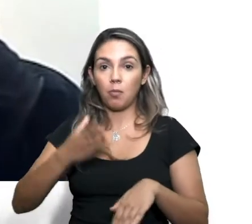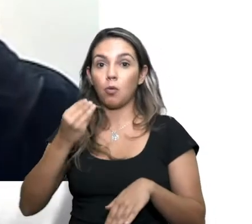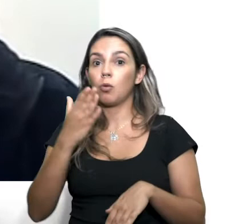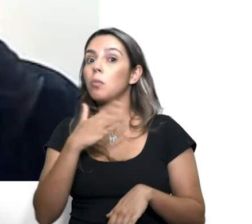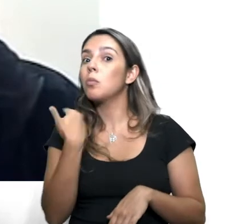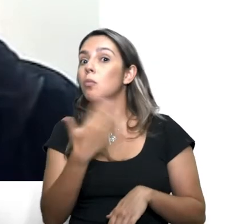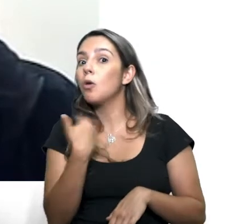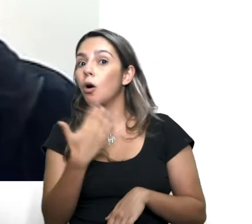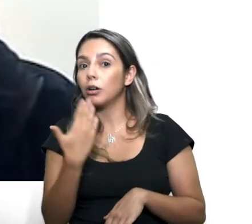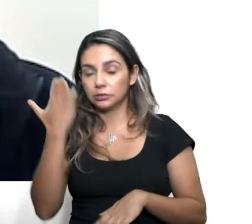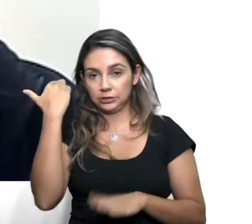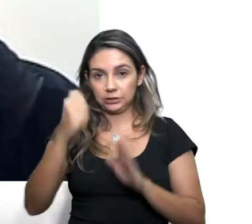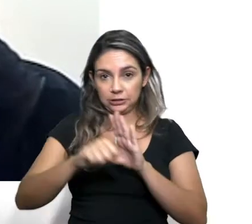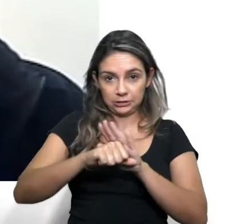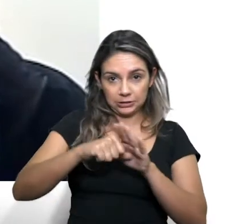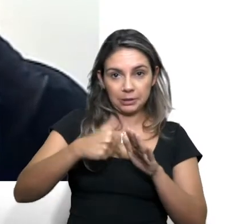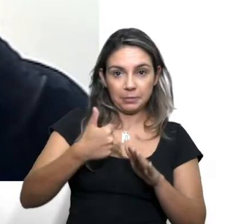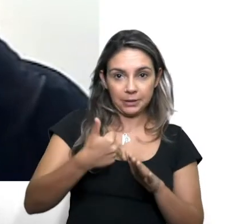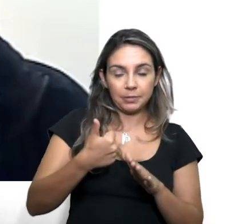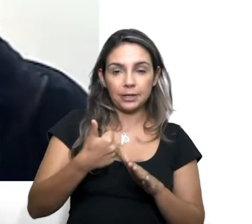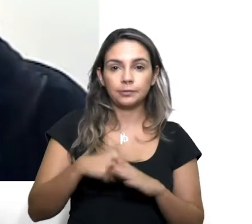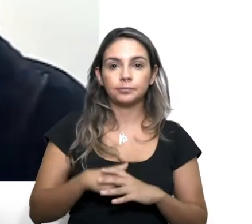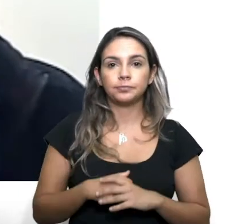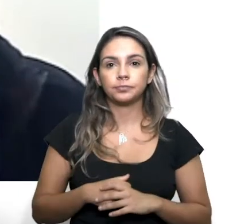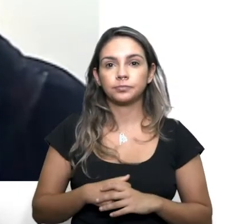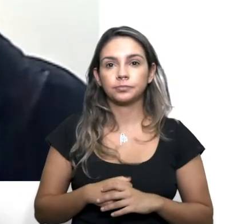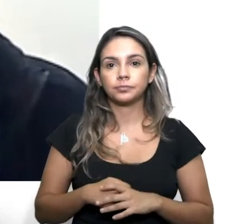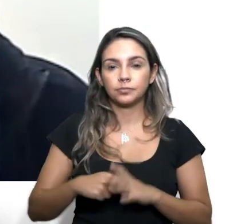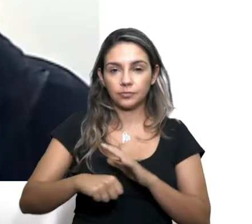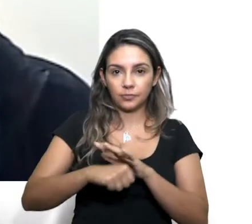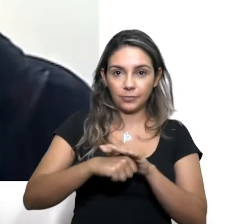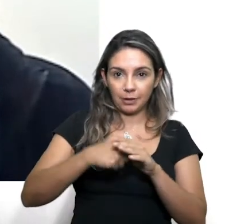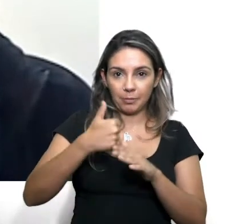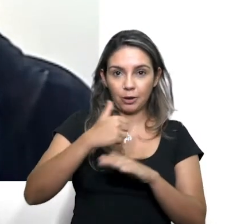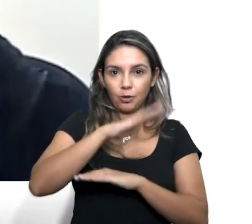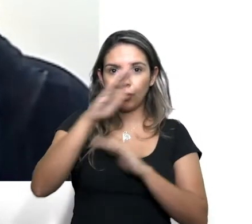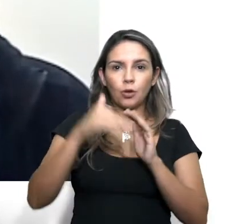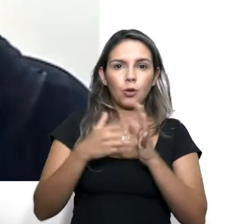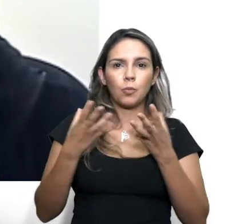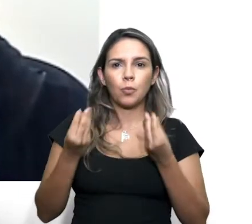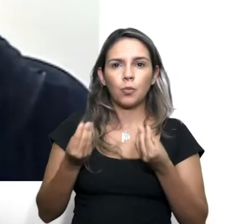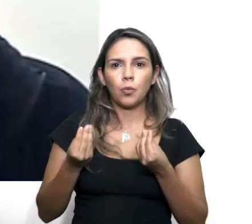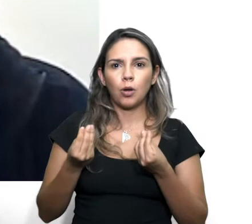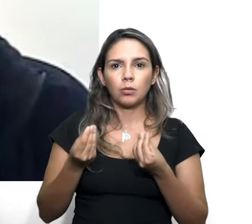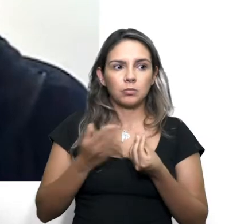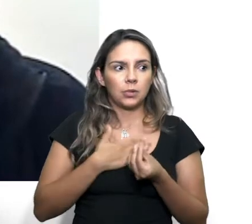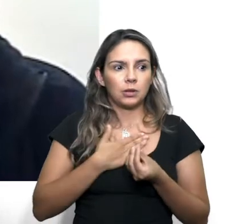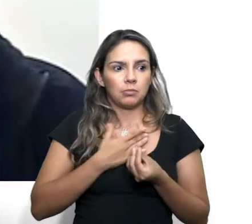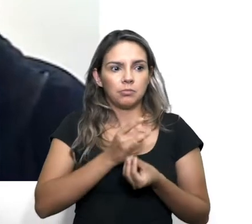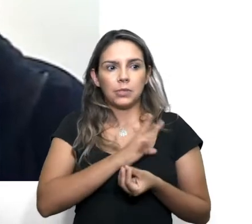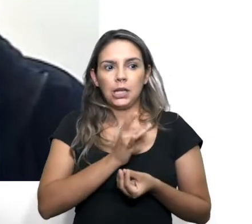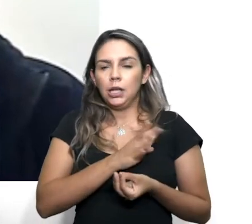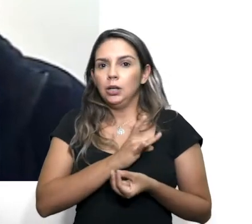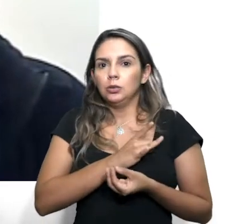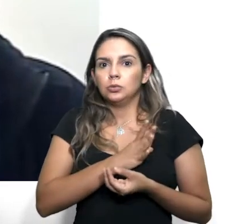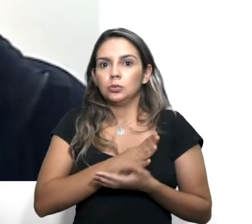do que havia no primeiro confinamento, eu acho que no primeiro estávamos todos muito assustados,